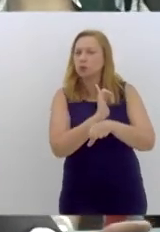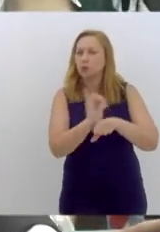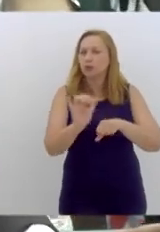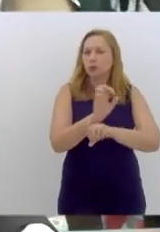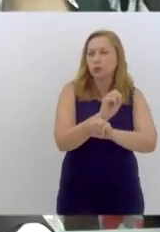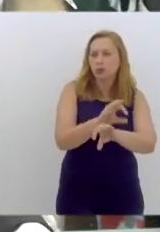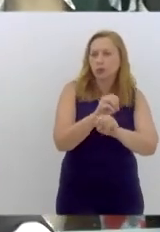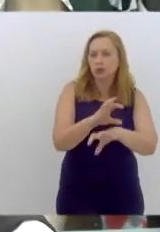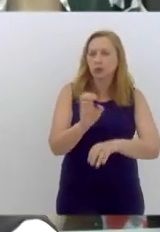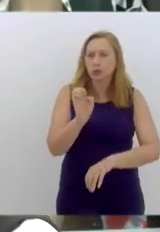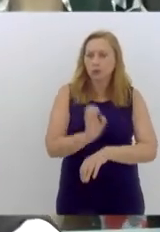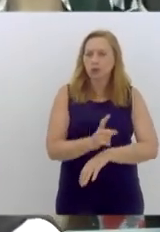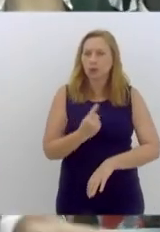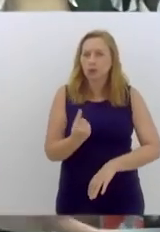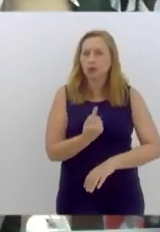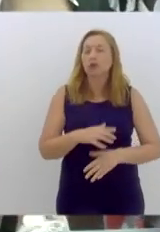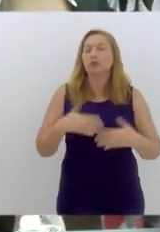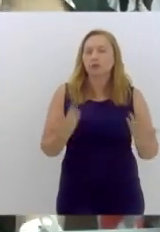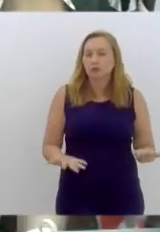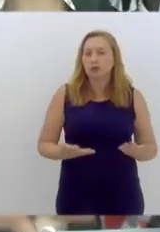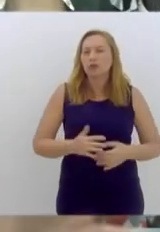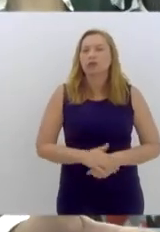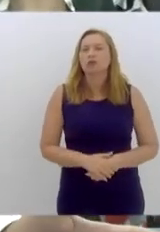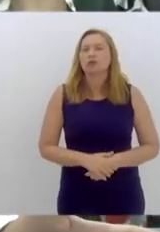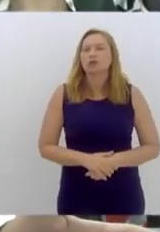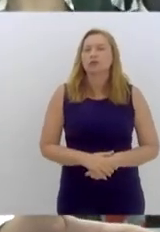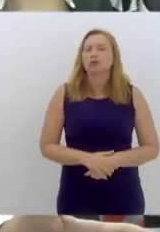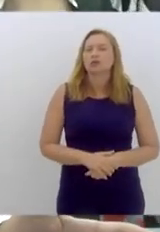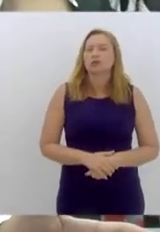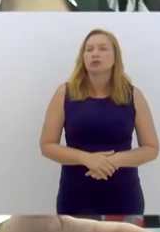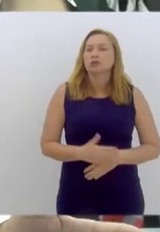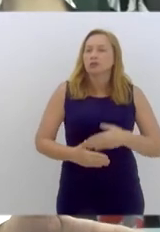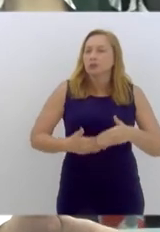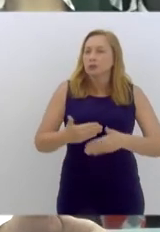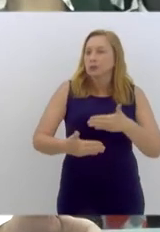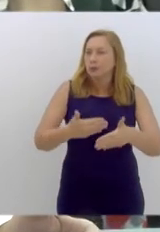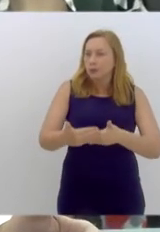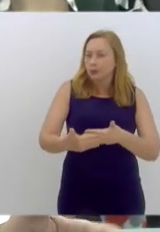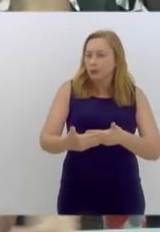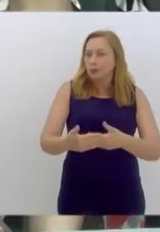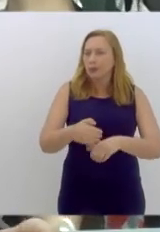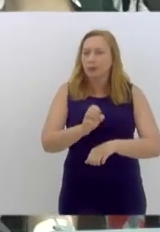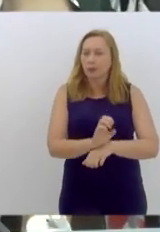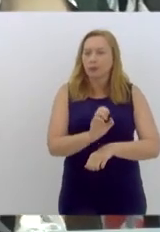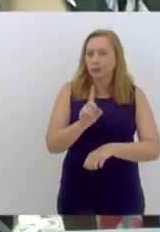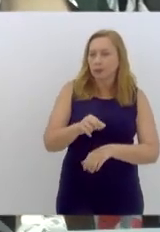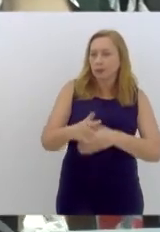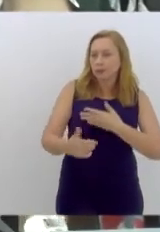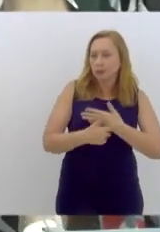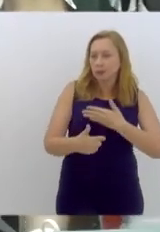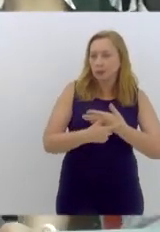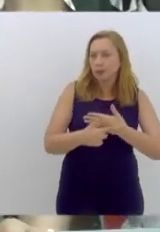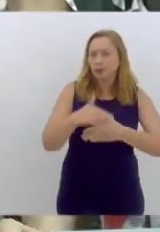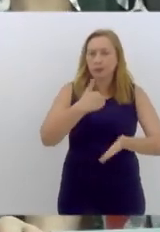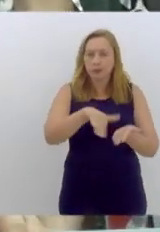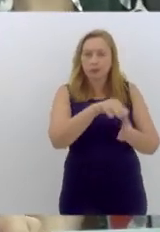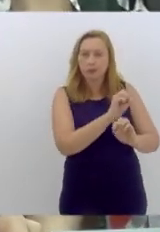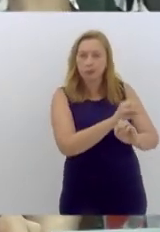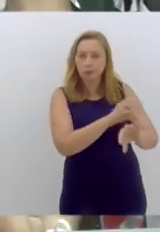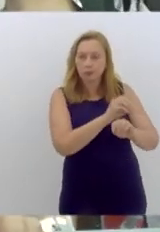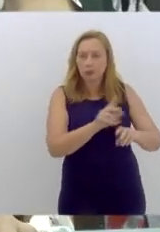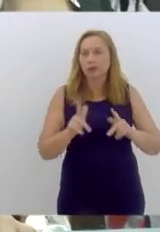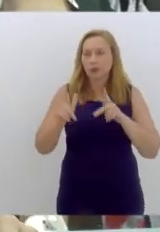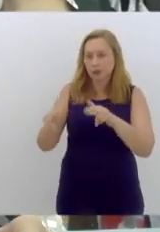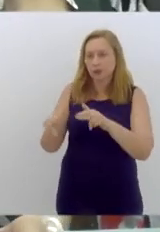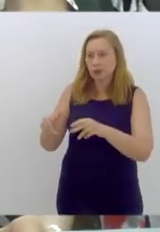educação no nosso Estado. Então, fomentar isso, esse processo de articulação estadual, é papel da SEDUC. Da mesma forma que é